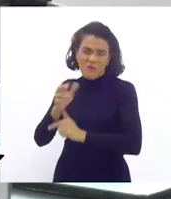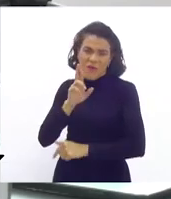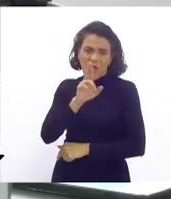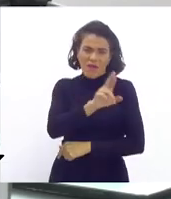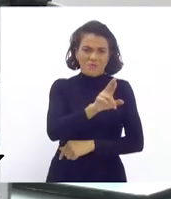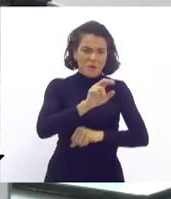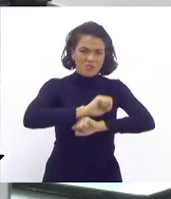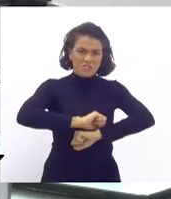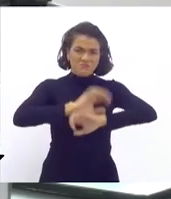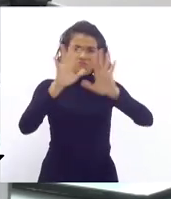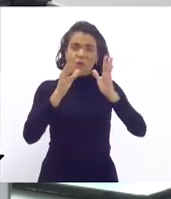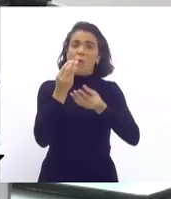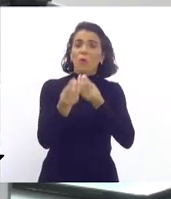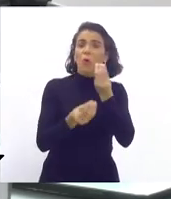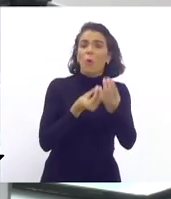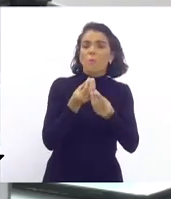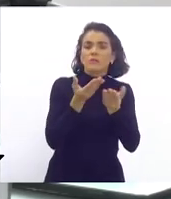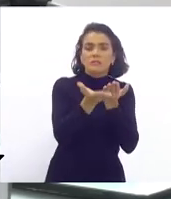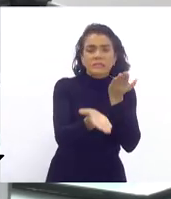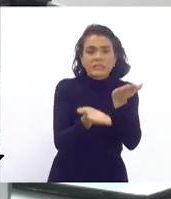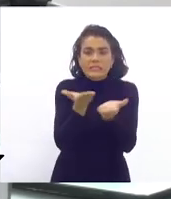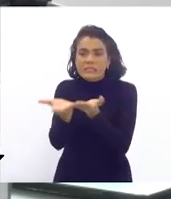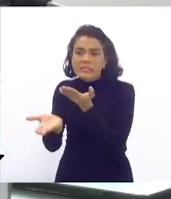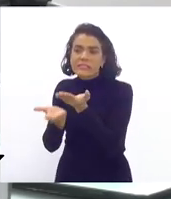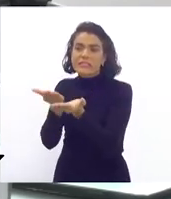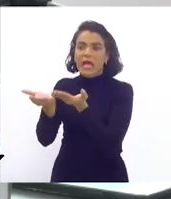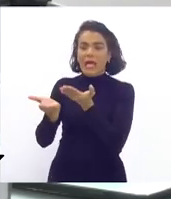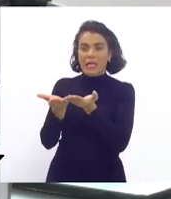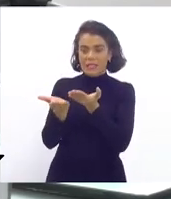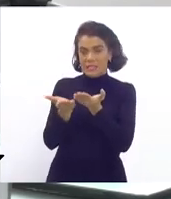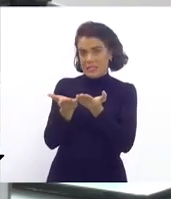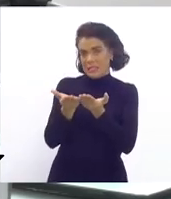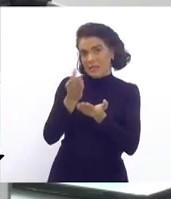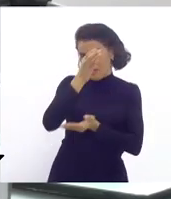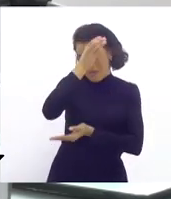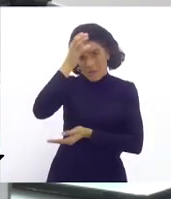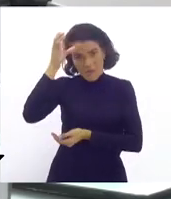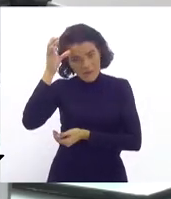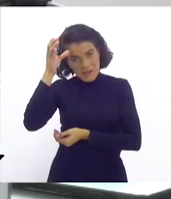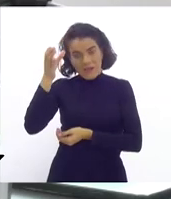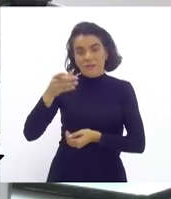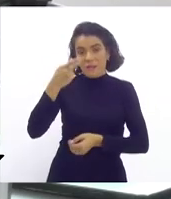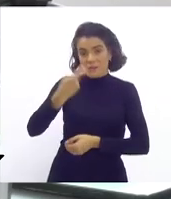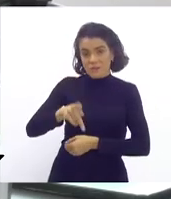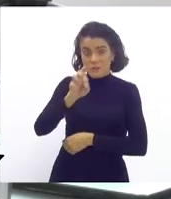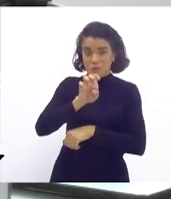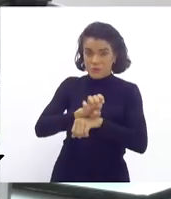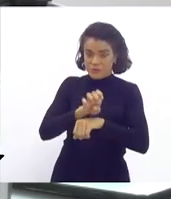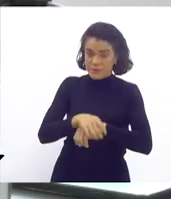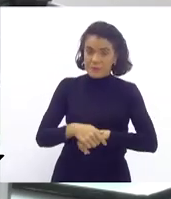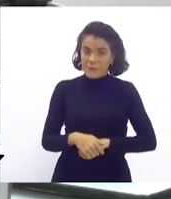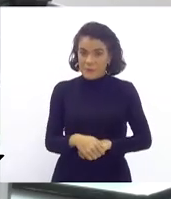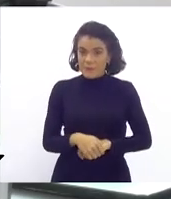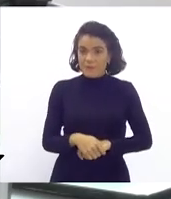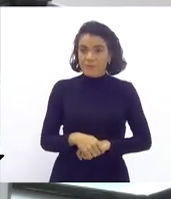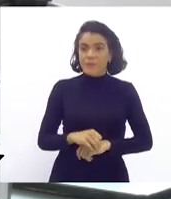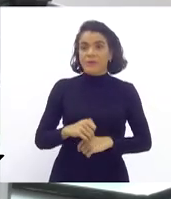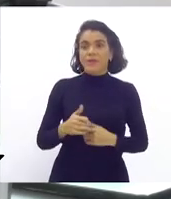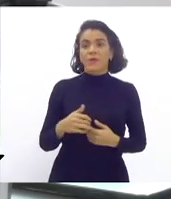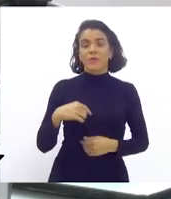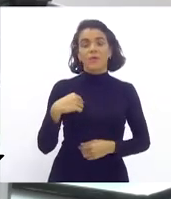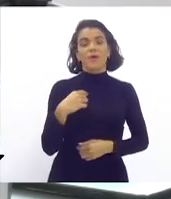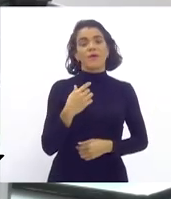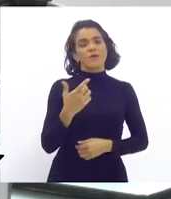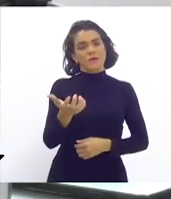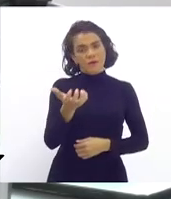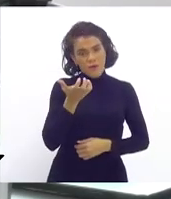clara de como eles conduz o trabalho da prestação de serviço aqui no nosso Estado então eu quero que